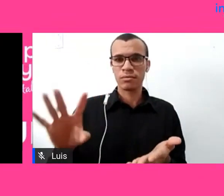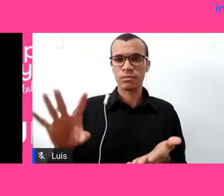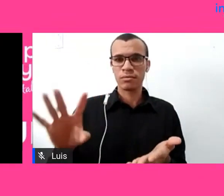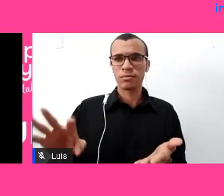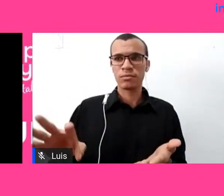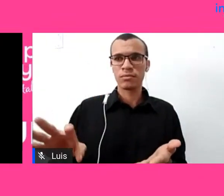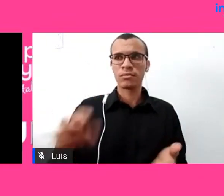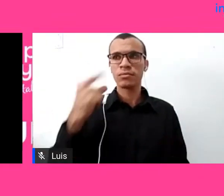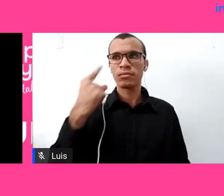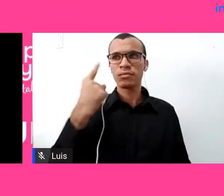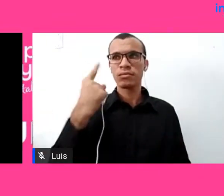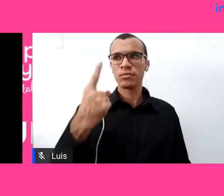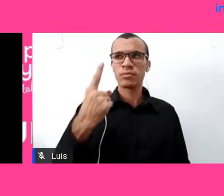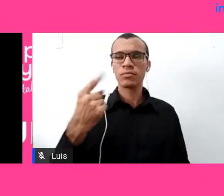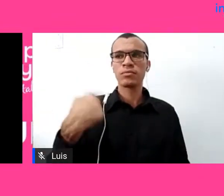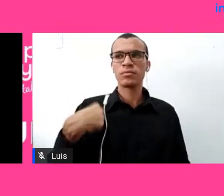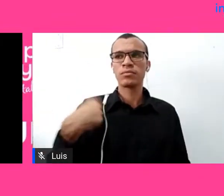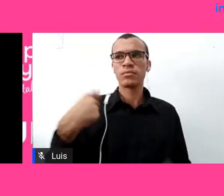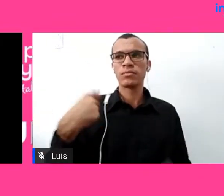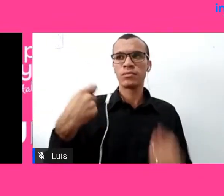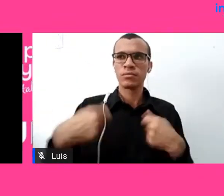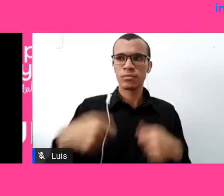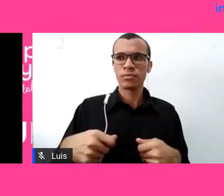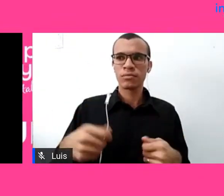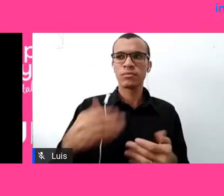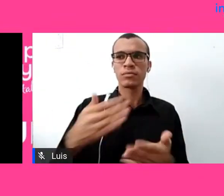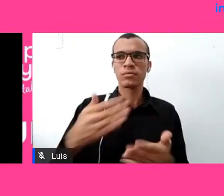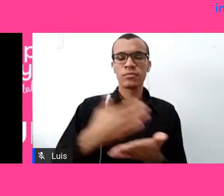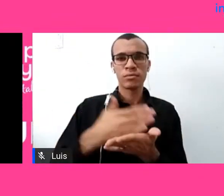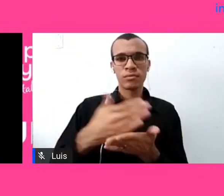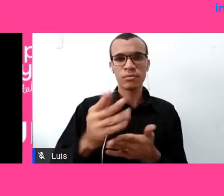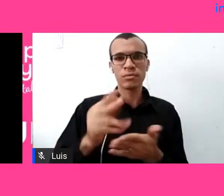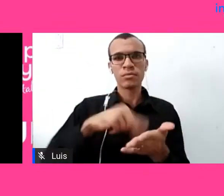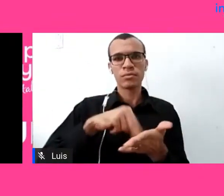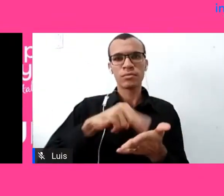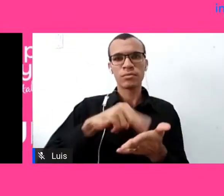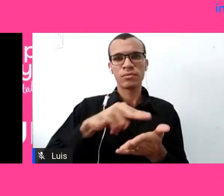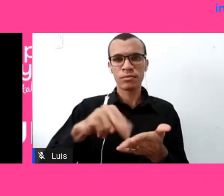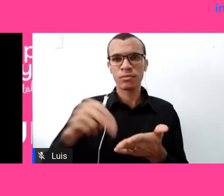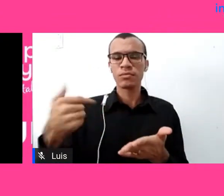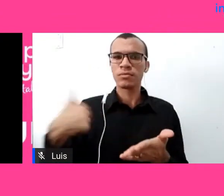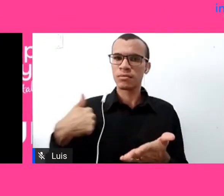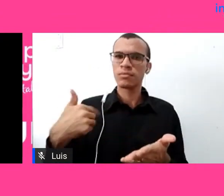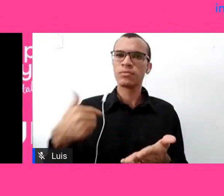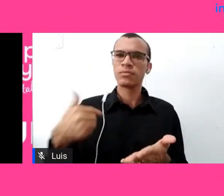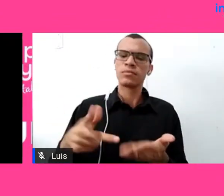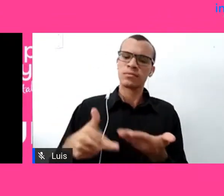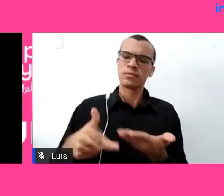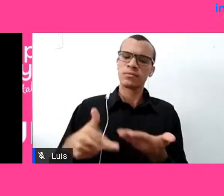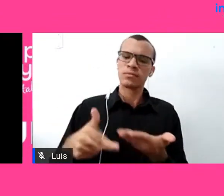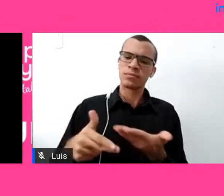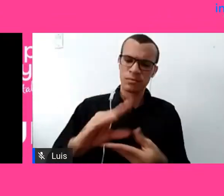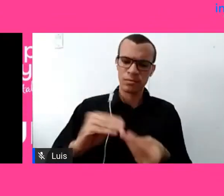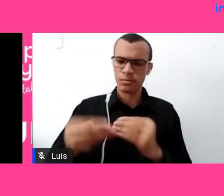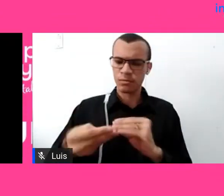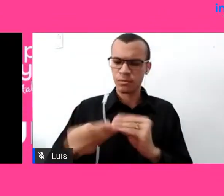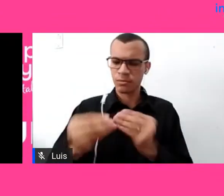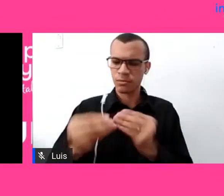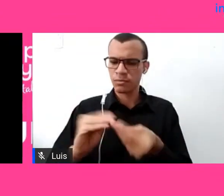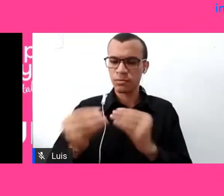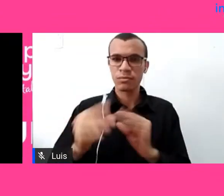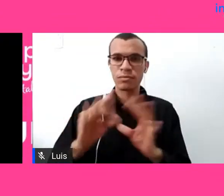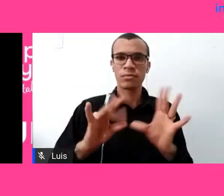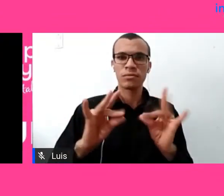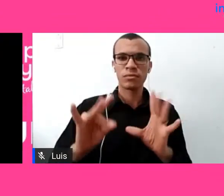que eu preciso. E a partir desse desenho, eu vou recortar, dobrar e colar. Só que